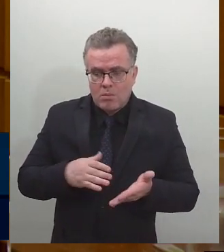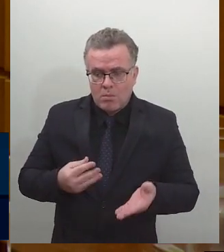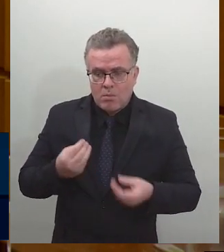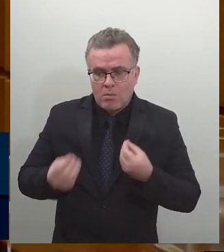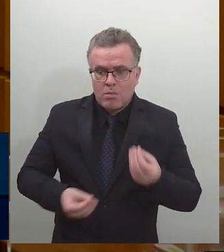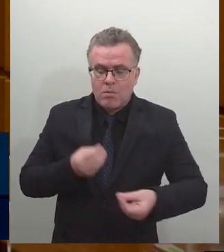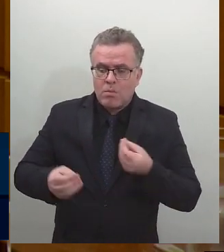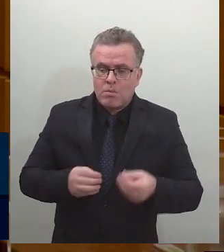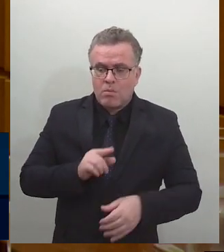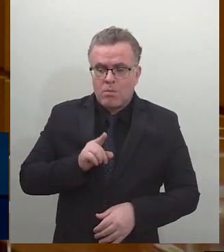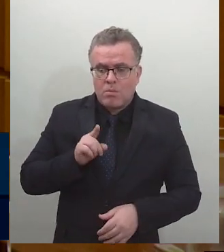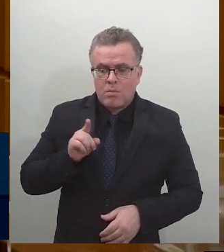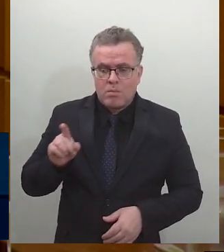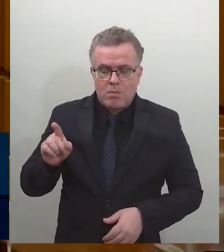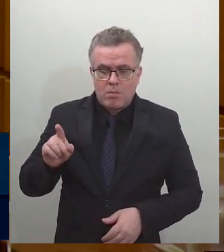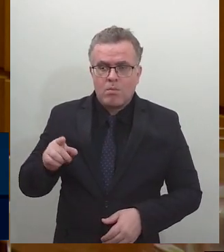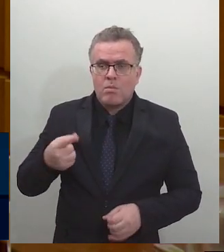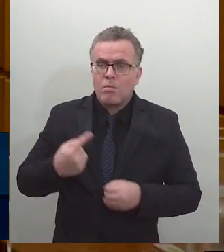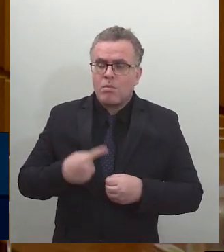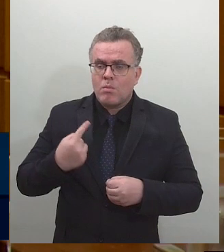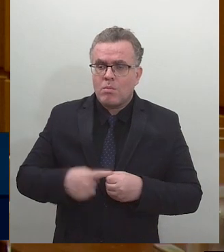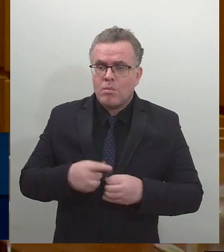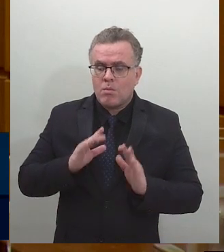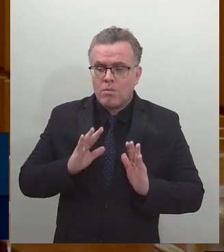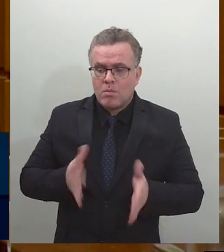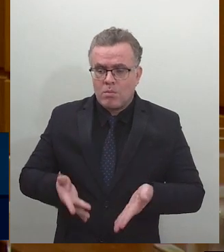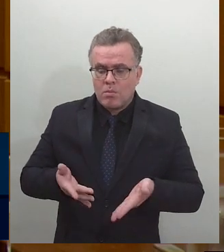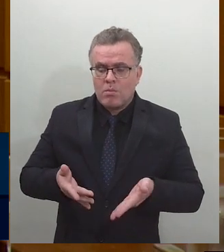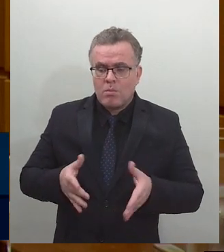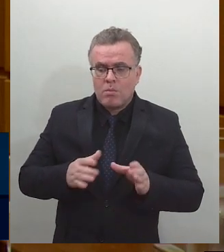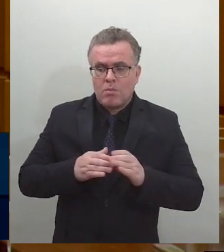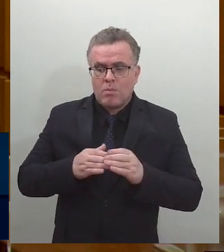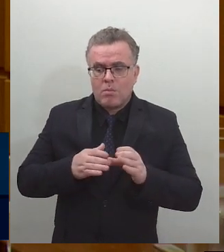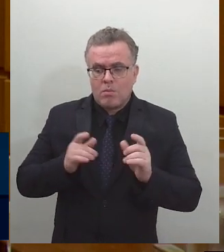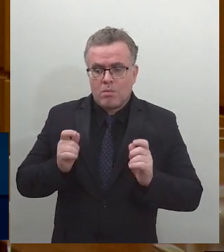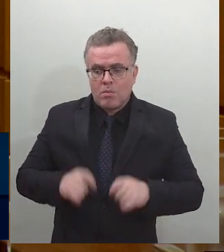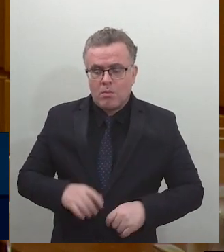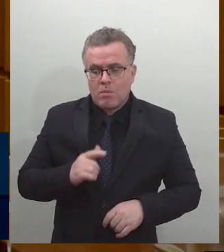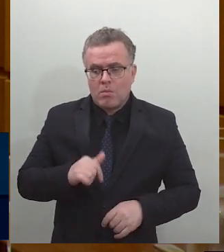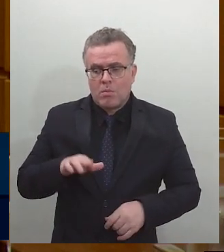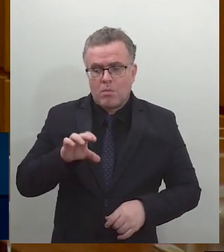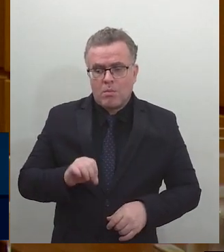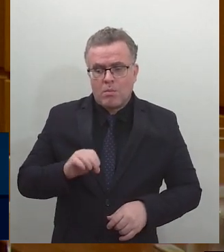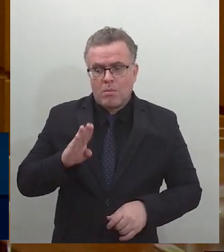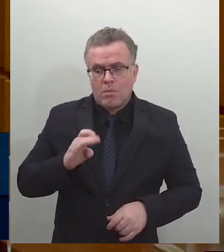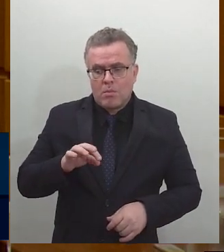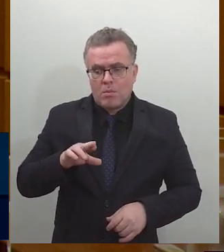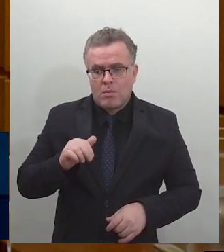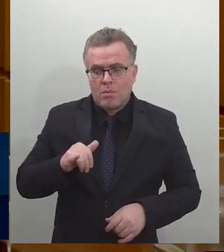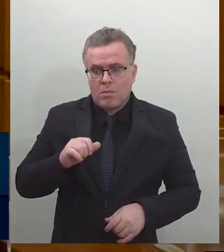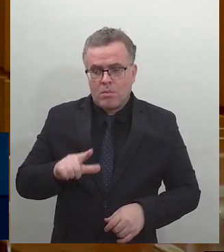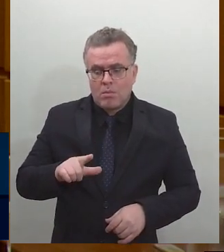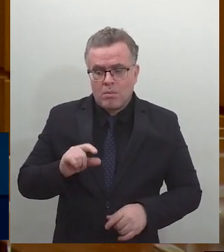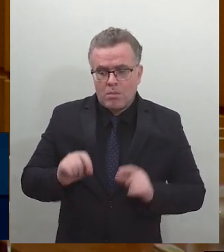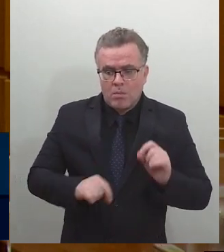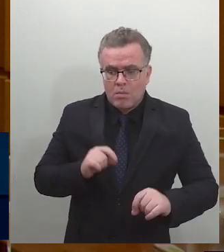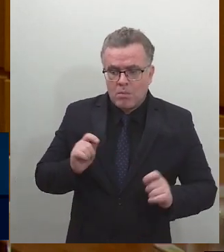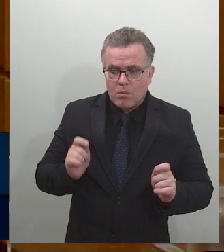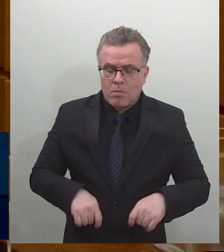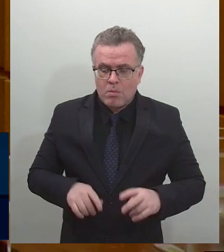ganhou o concurso Miss Agro Brasil 2023, que é um concurso nacional. Então, quero